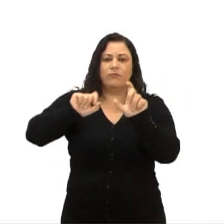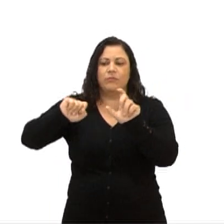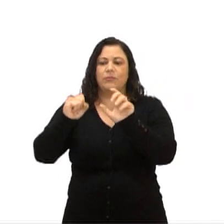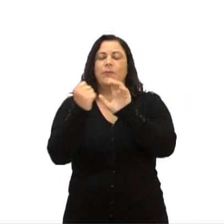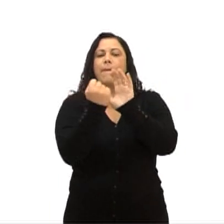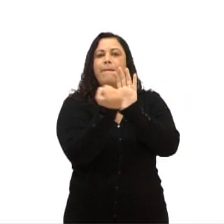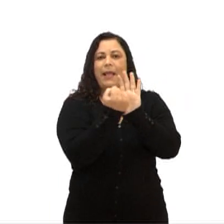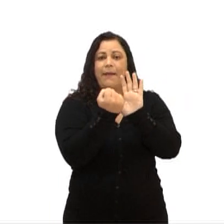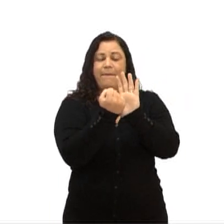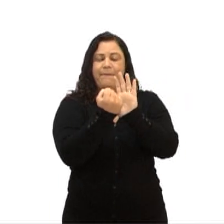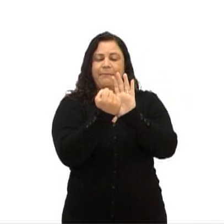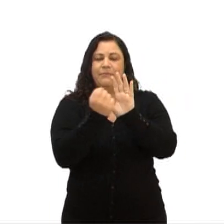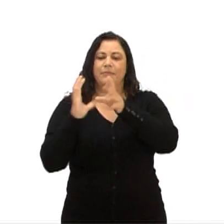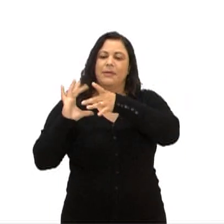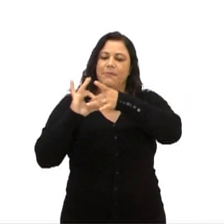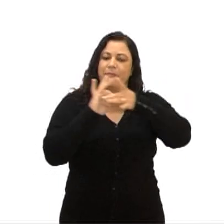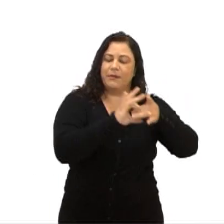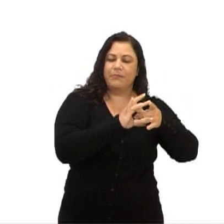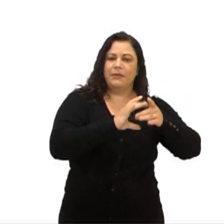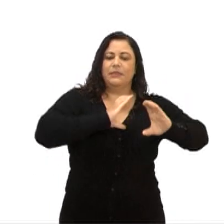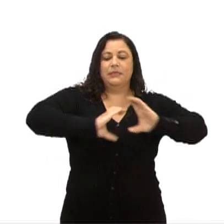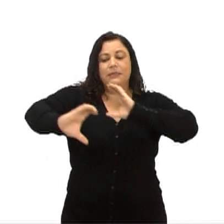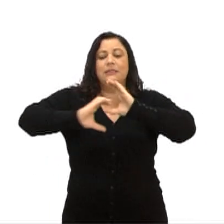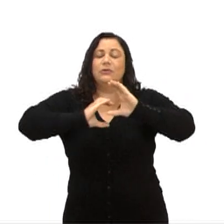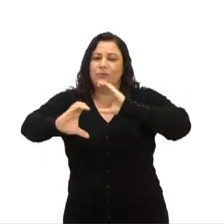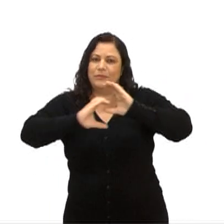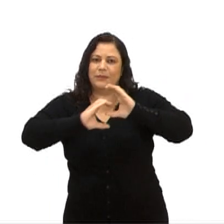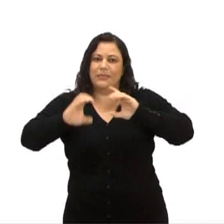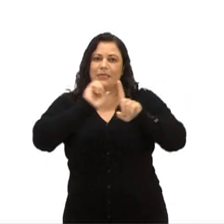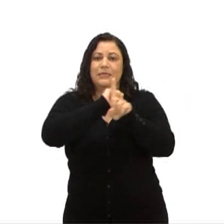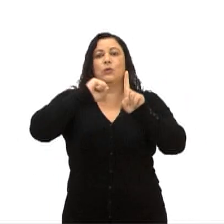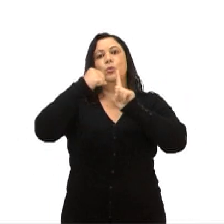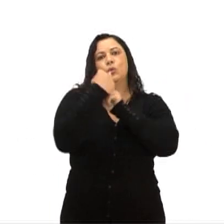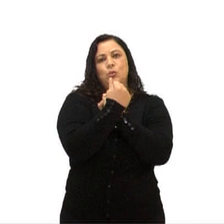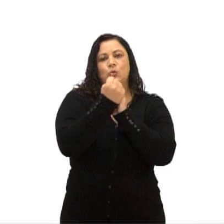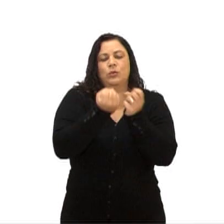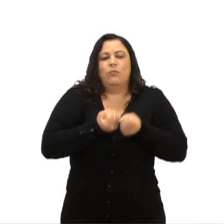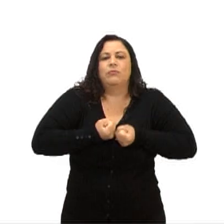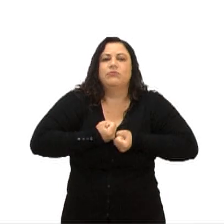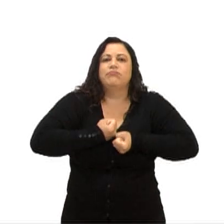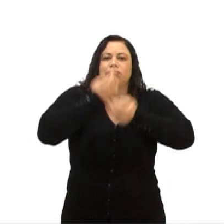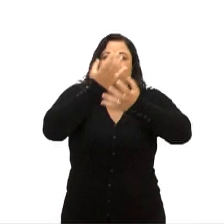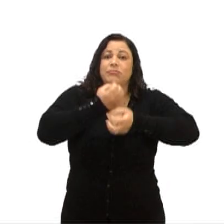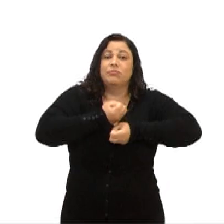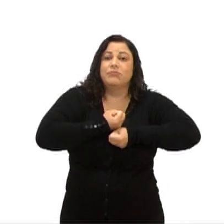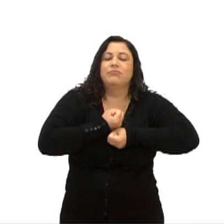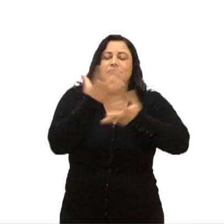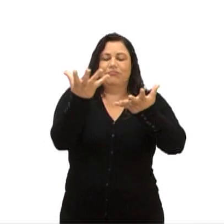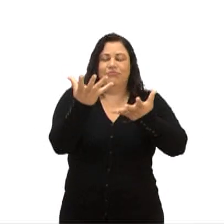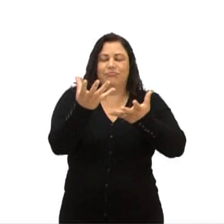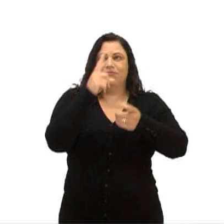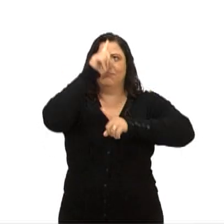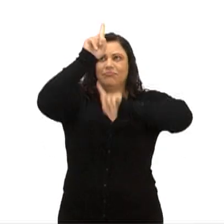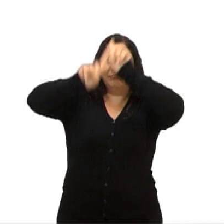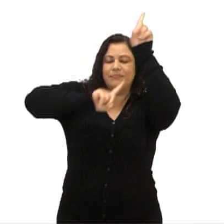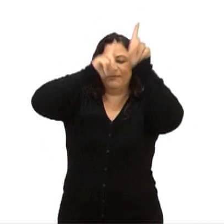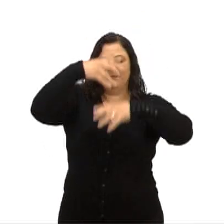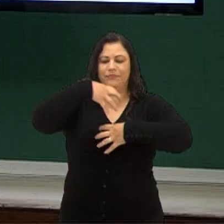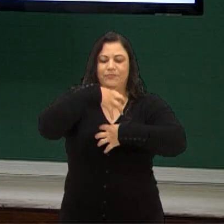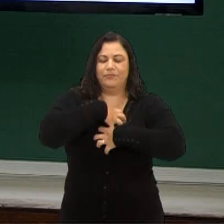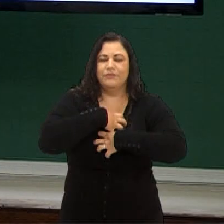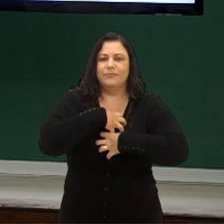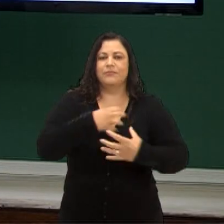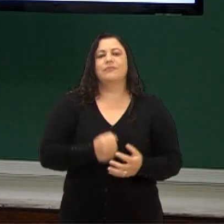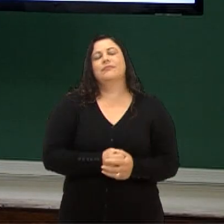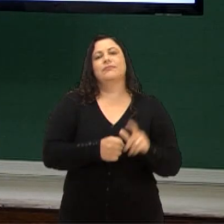na intercomunicação social para expressar e comunicar ideias e sentimentos. Então a linguagem é usada, a